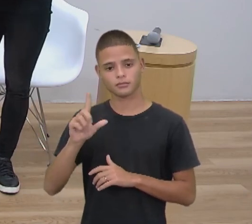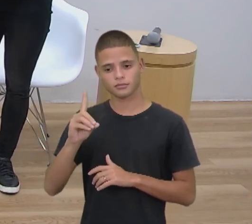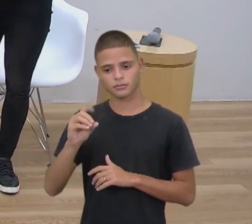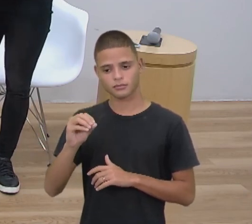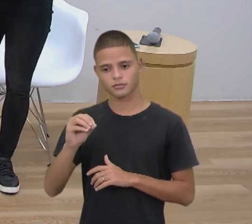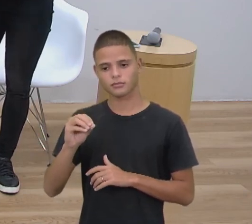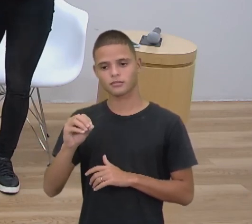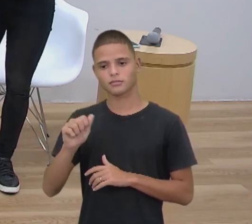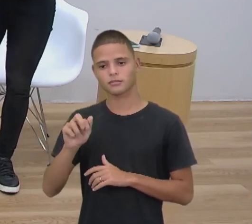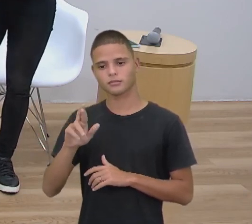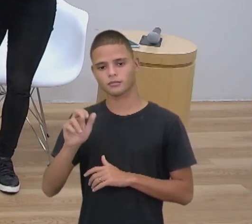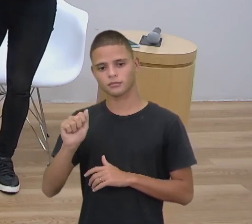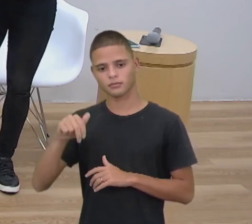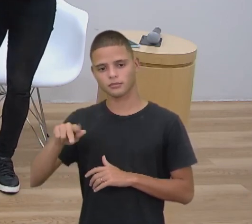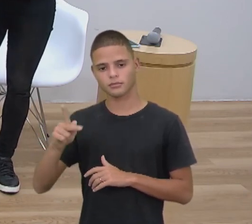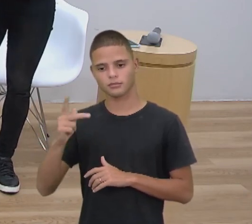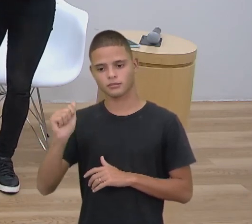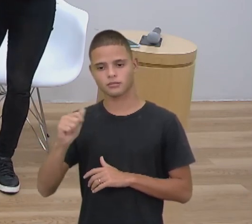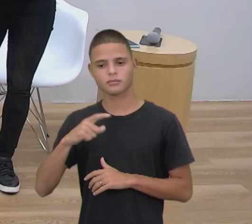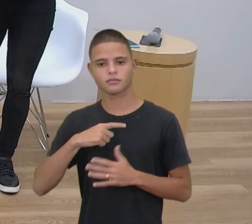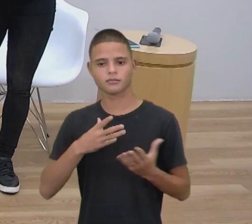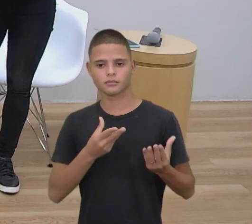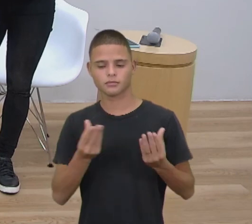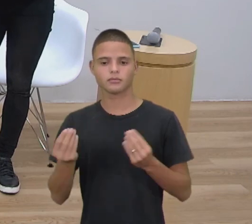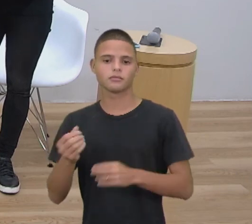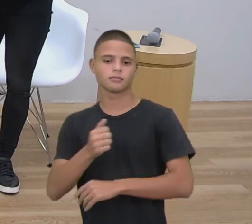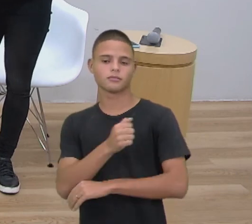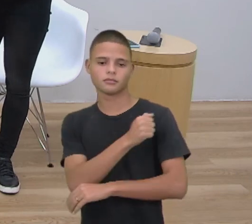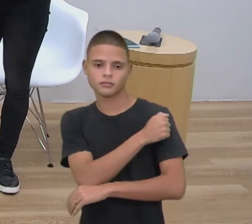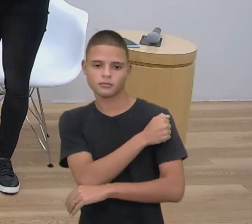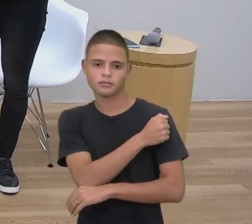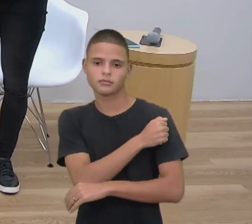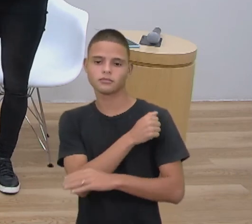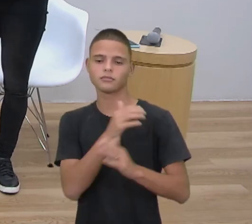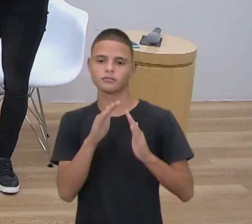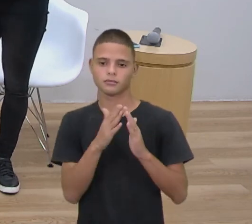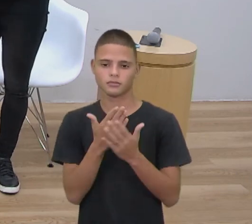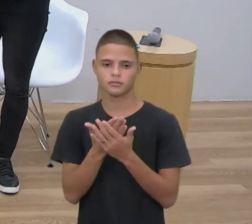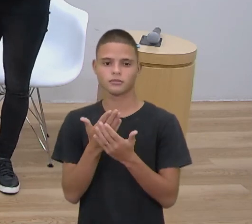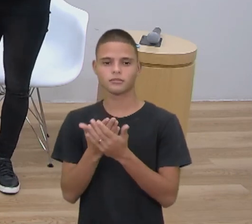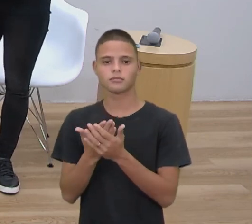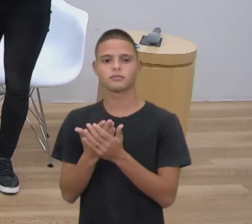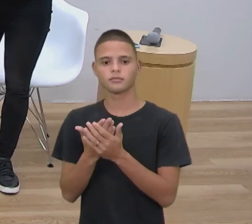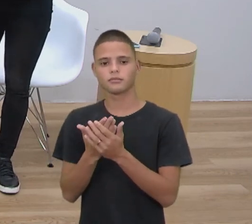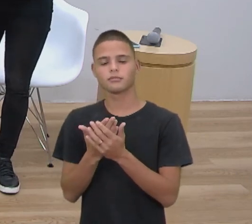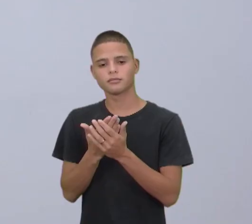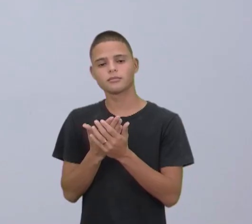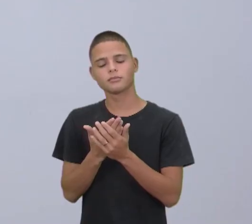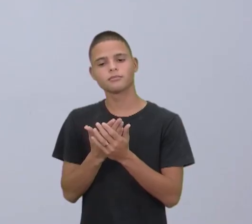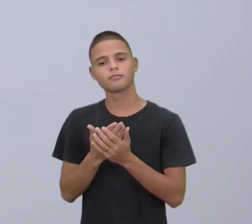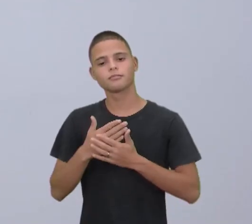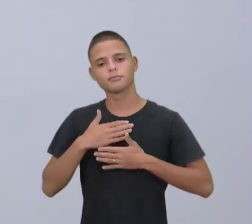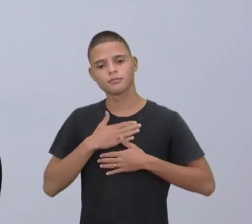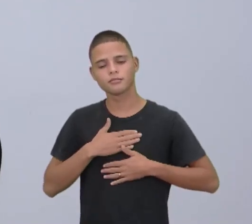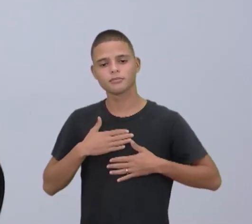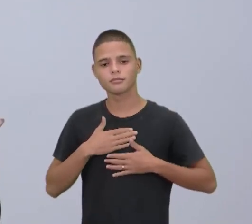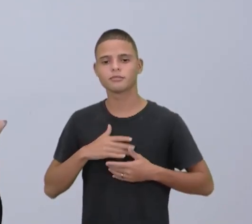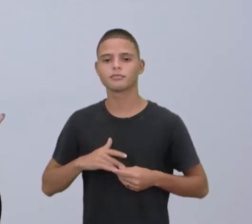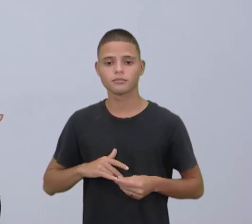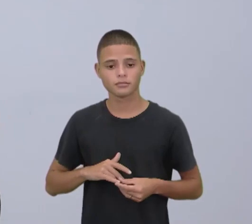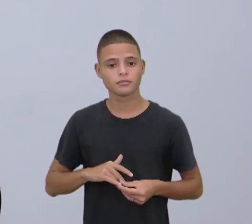Aranha. A gente tem bastante, a gente teve estudante que já veio aqui falar um pouquinho, esses estudantes são de lá do Oswaldo Aranha. Então a gente gosta de falar